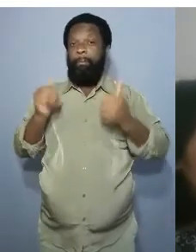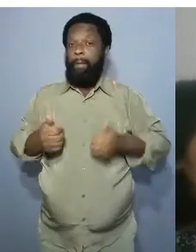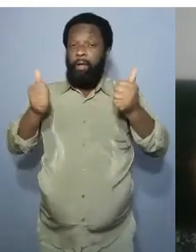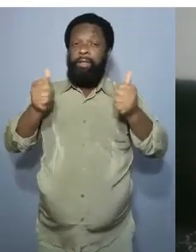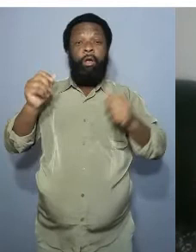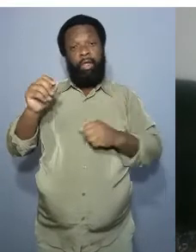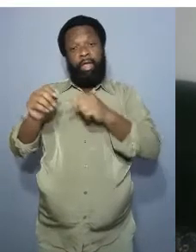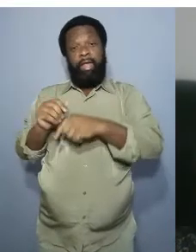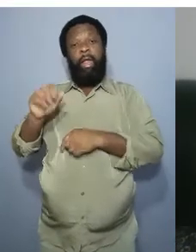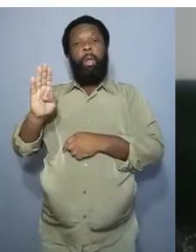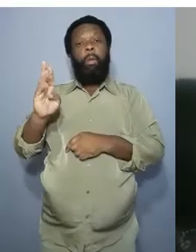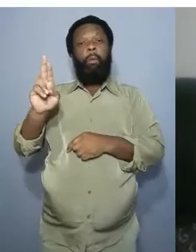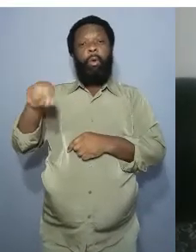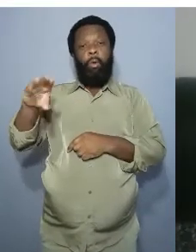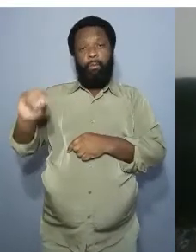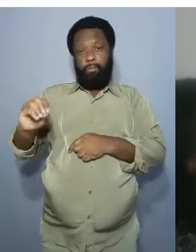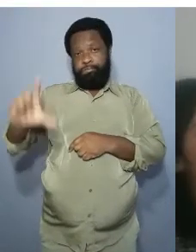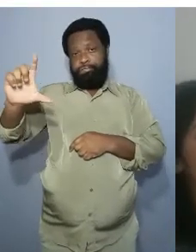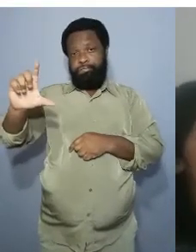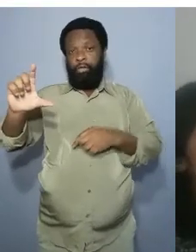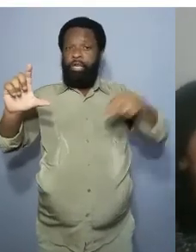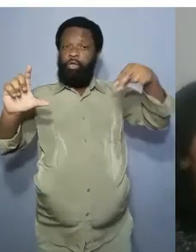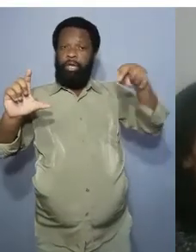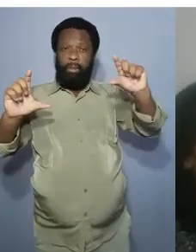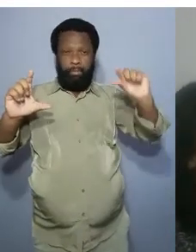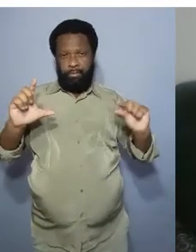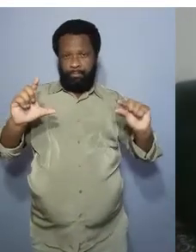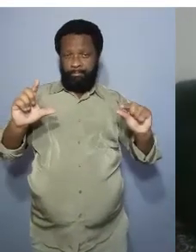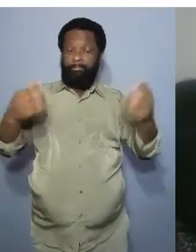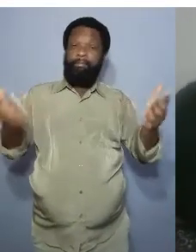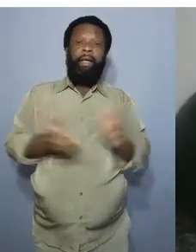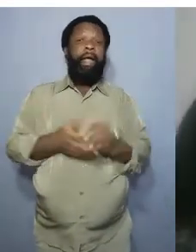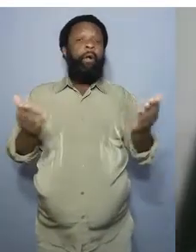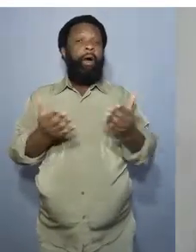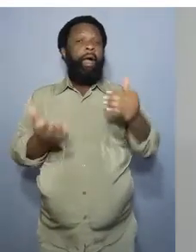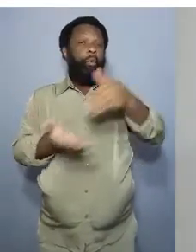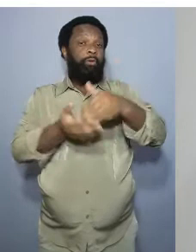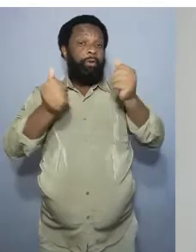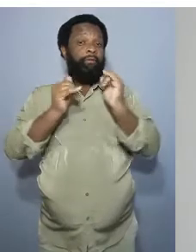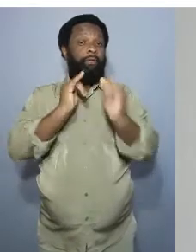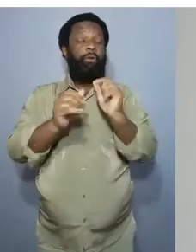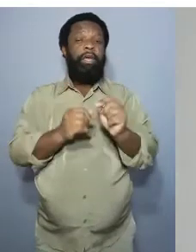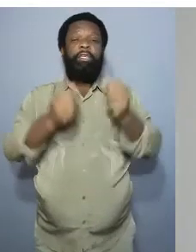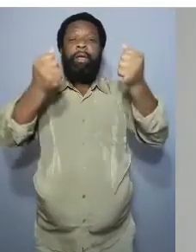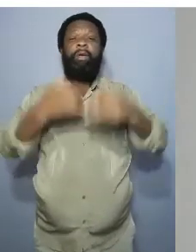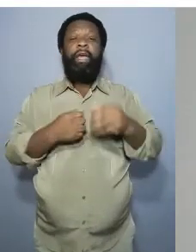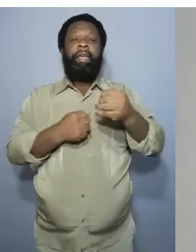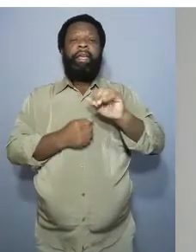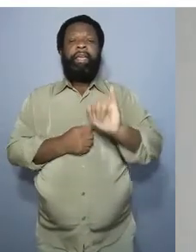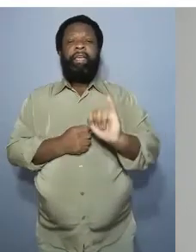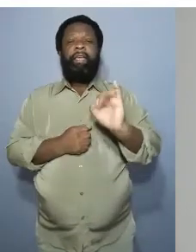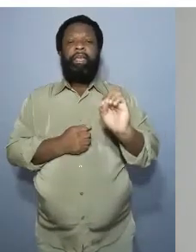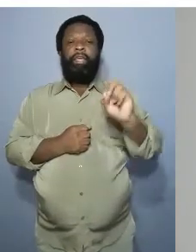bem maior. Então, acaba que o átomo de bromo é maior do que o átomo de nitrogênio. Combinado? Bom, para a gente poder finalizar, a gente vai falar um pouquinho